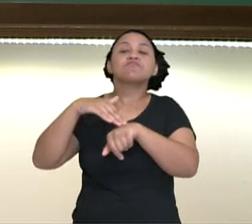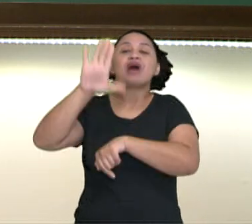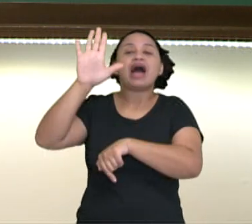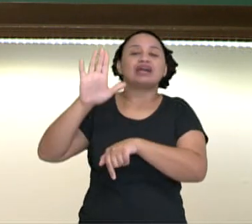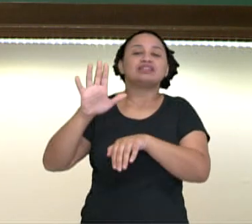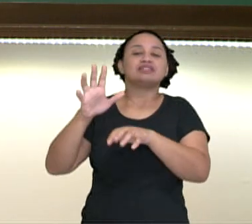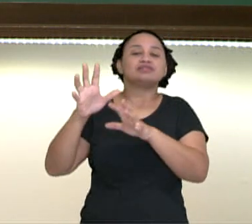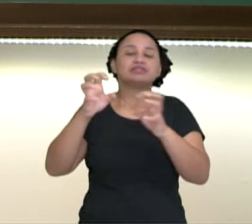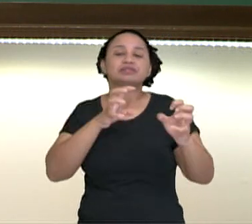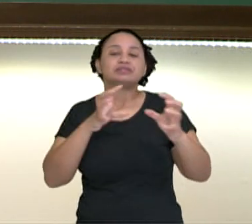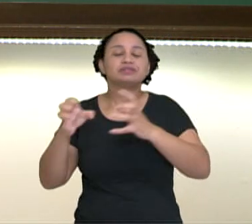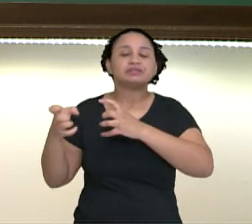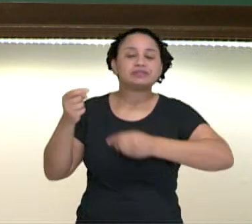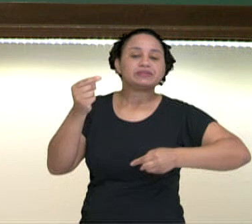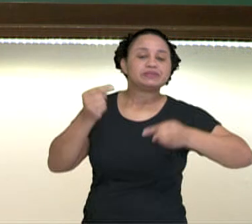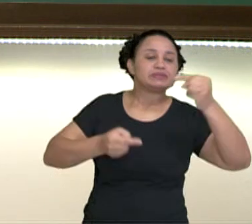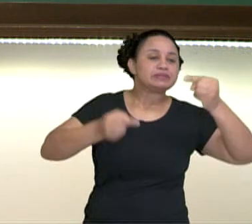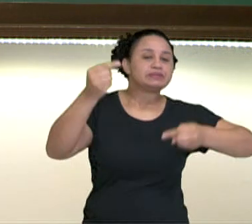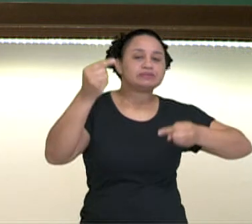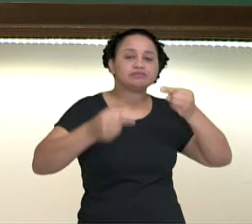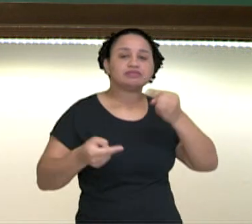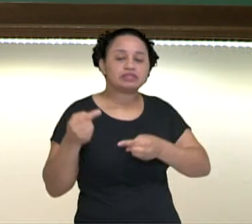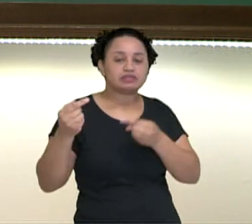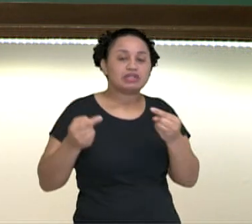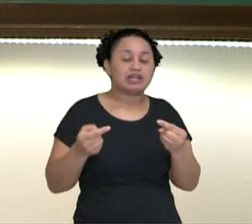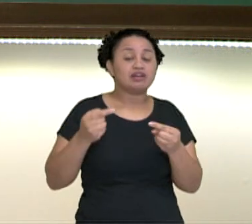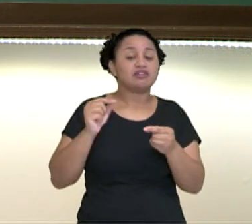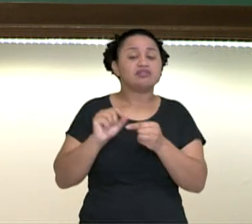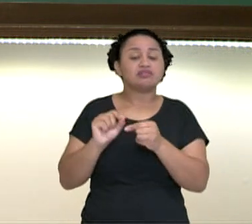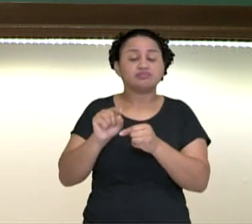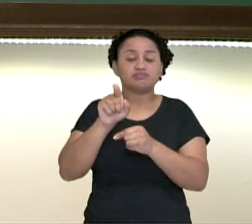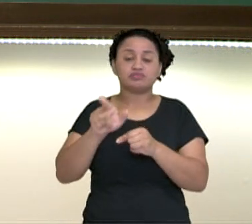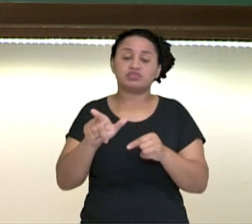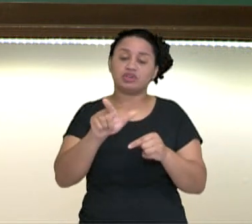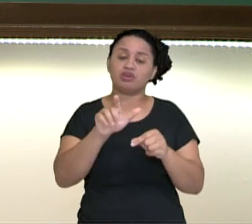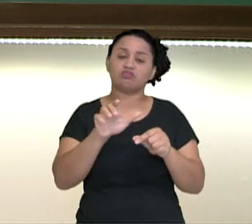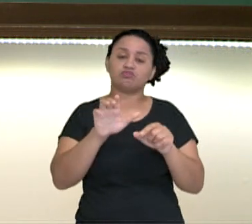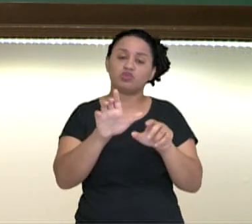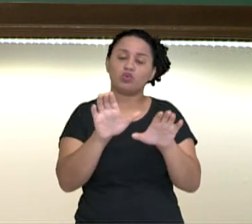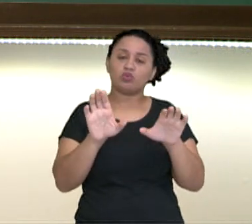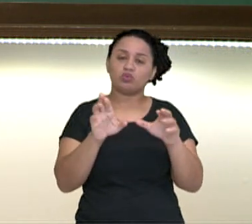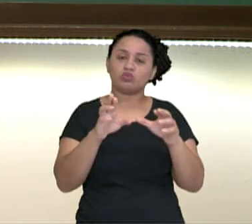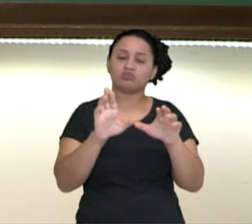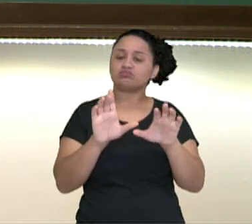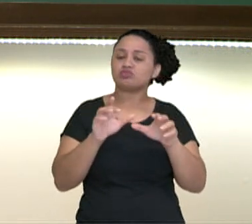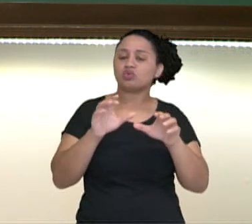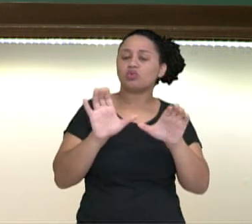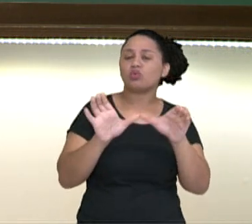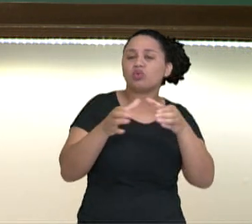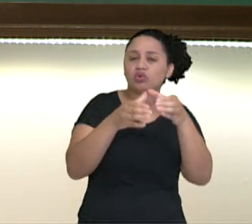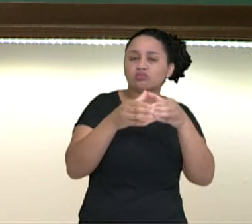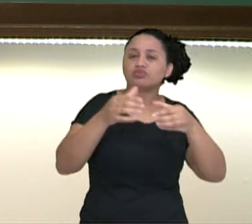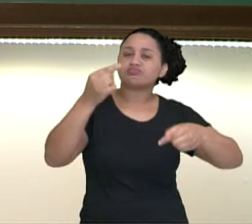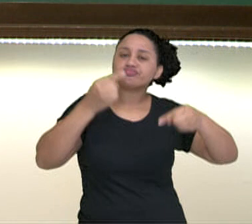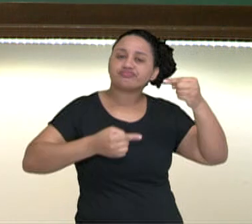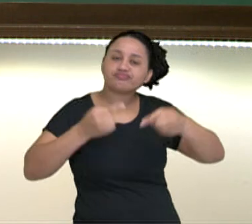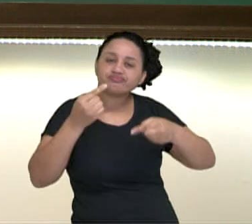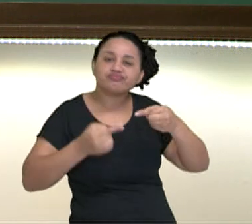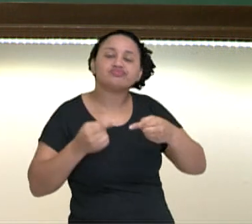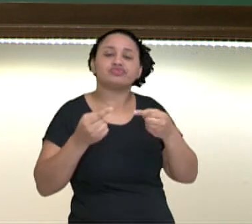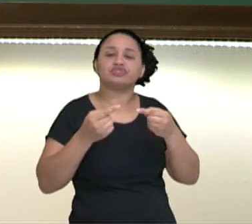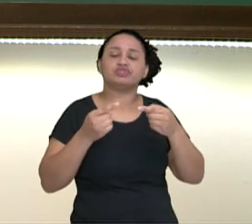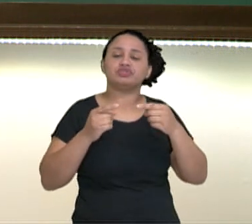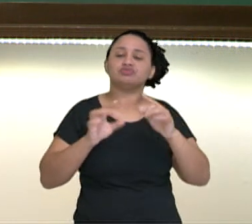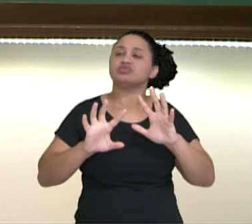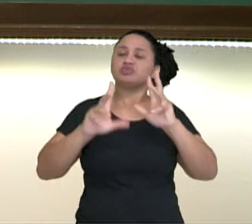né? Aquilo ali acaba de certa maneira fazendo com que o parlamento, né, e todos que estavam ali vivendo o